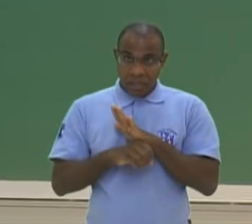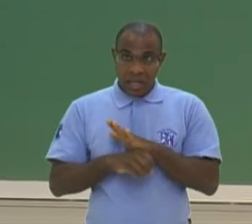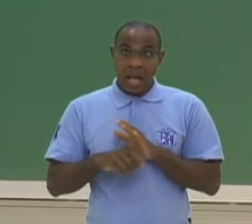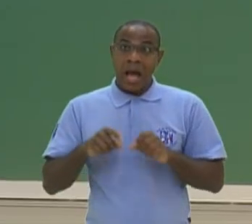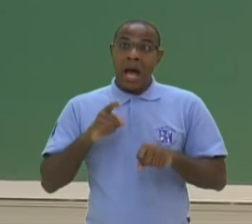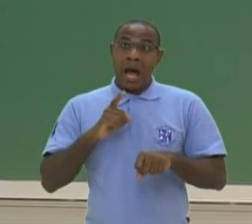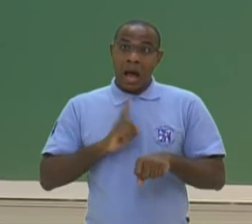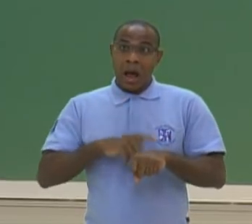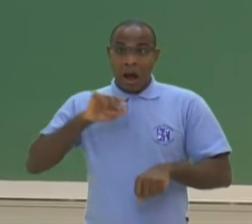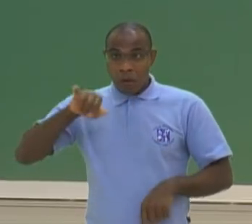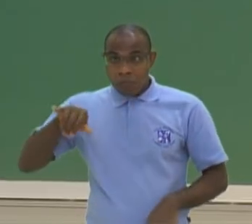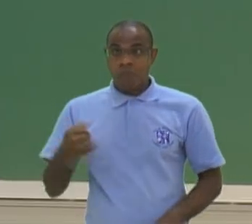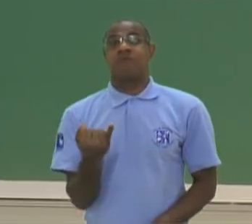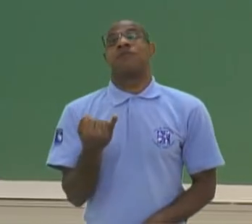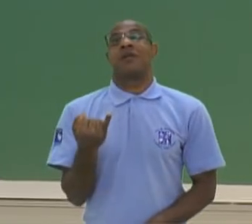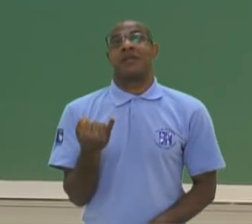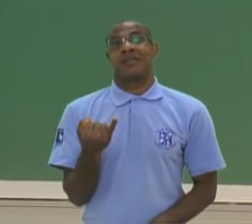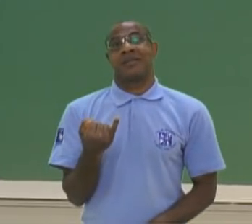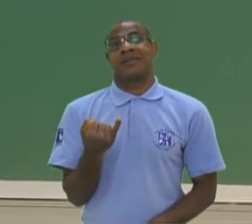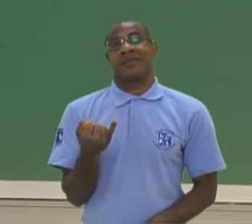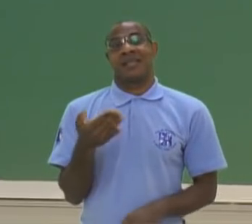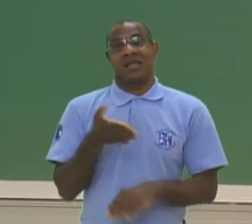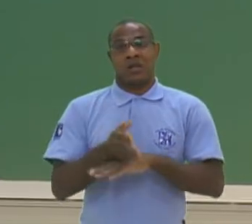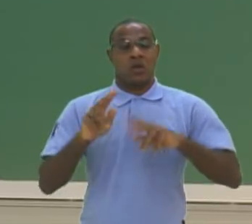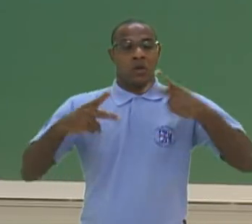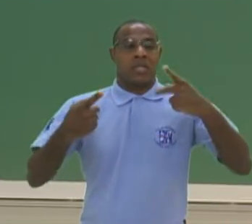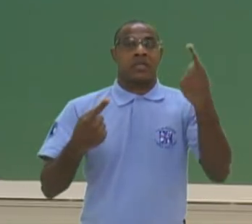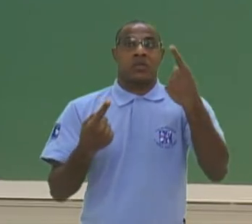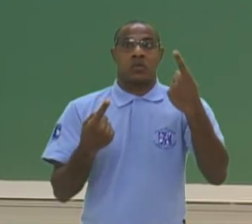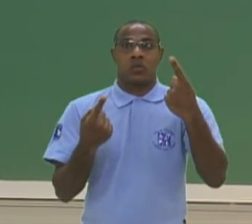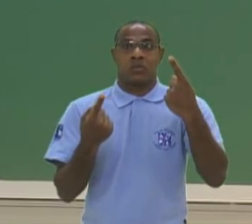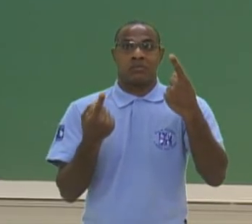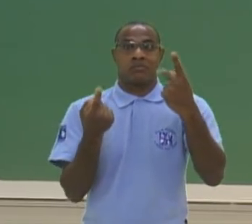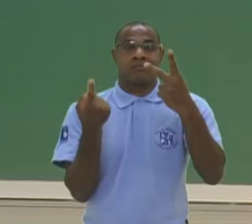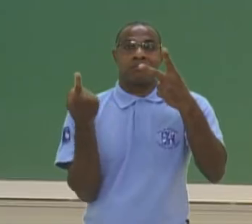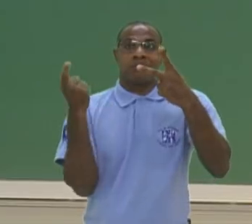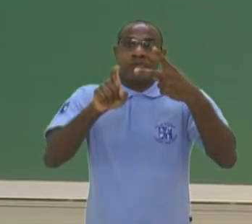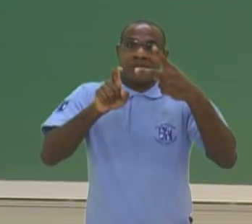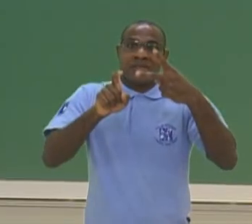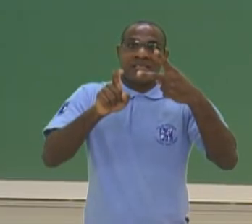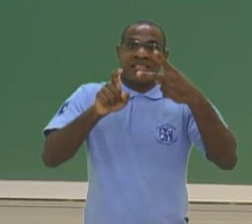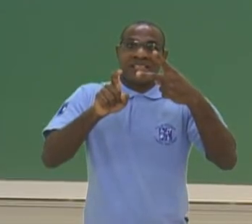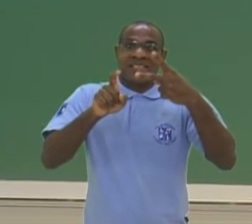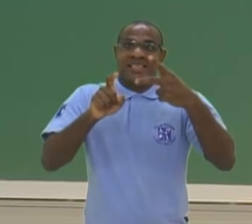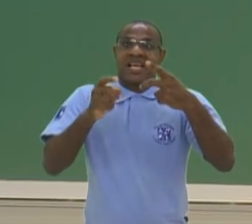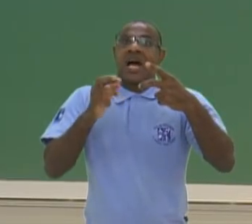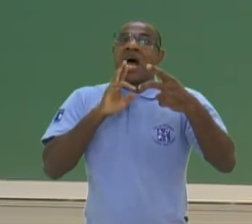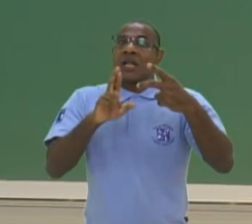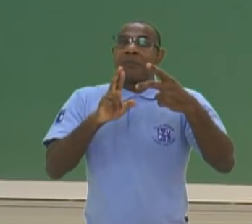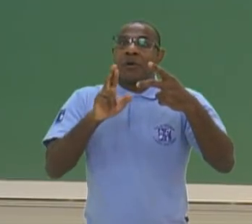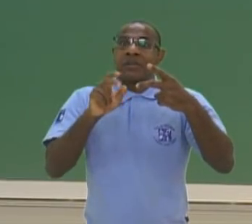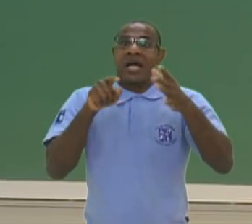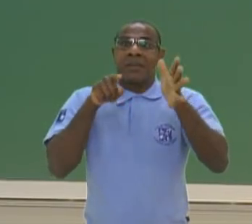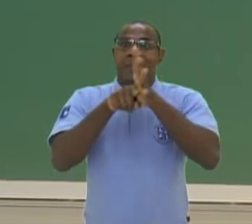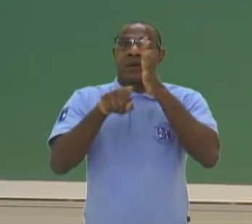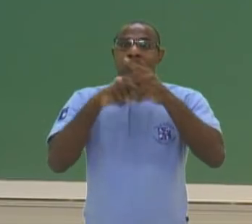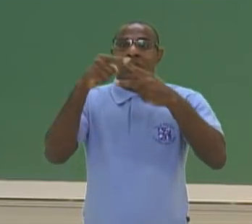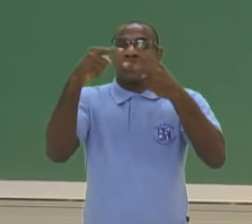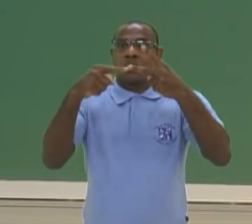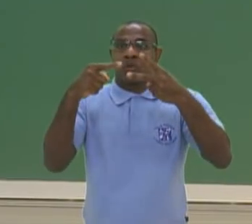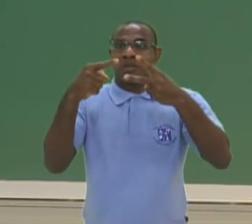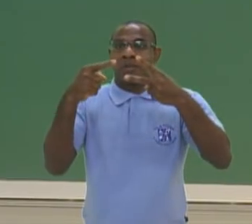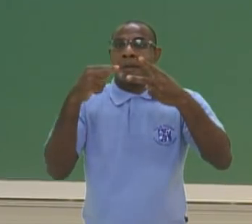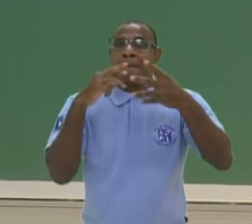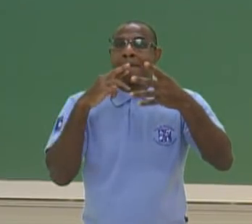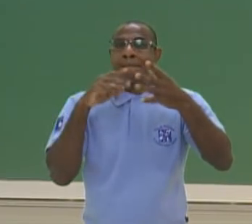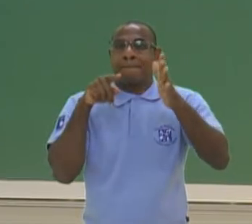terminar essa aula e entra no link número 1, que é o link da chamada. Vai lá e responde a atividade que está bem fácil para você e aí